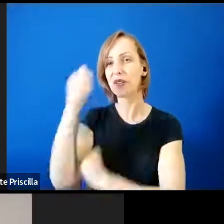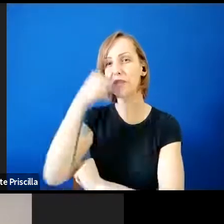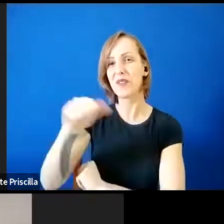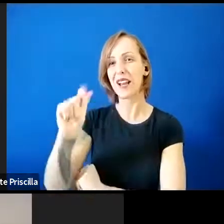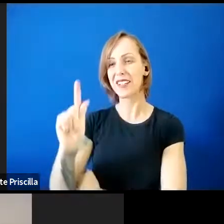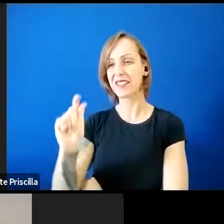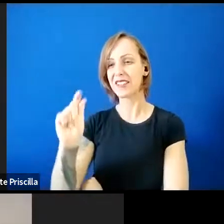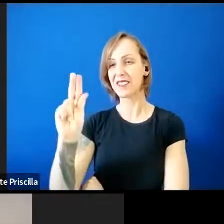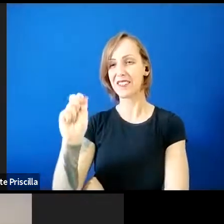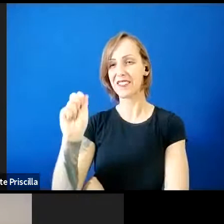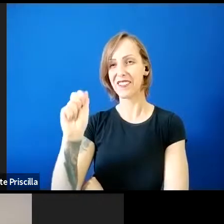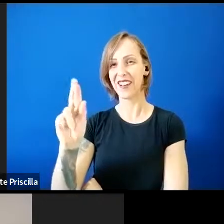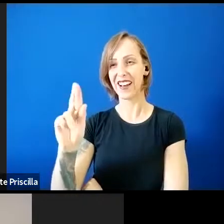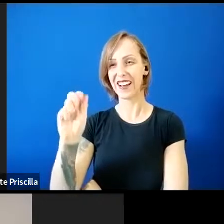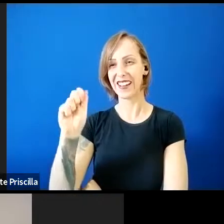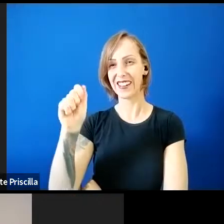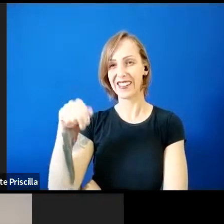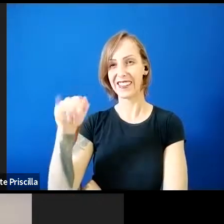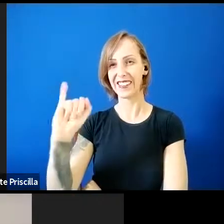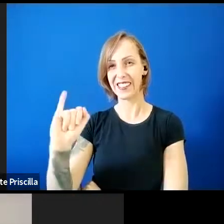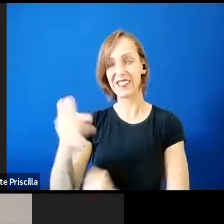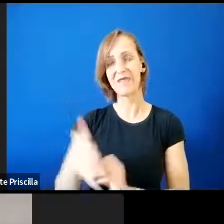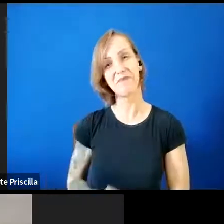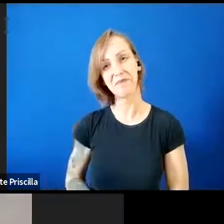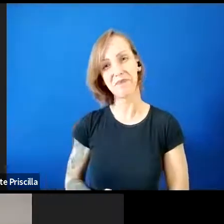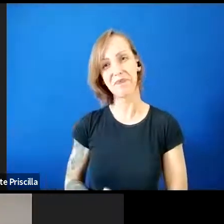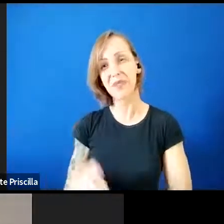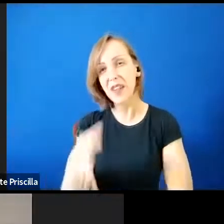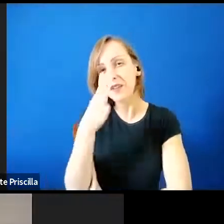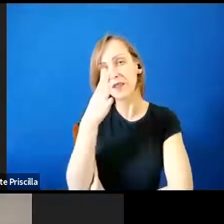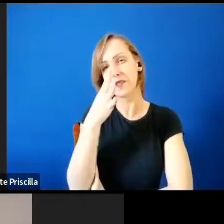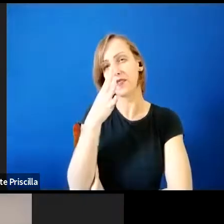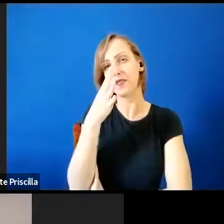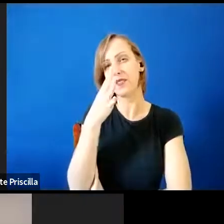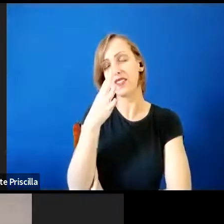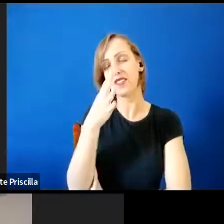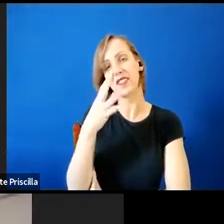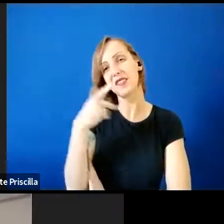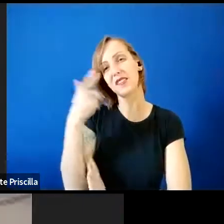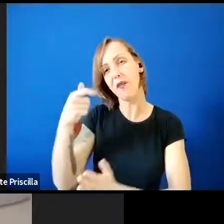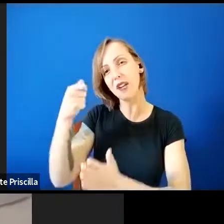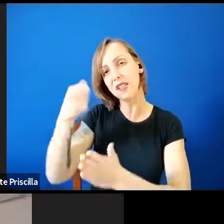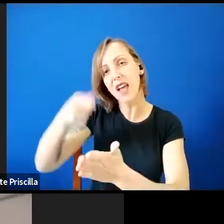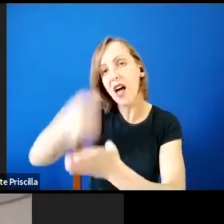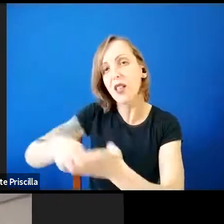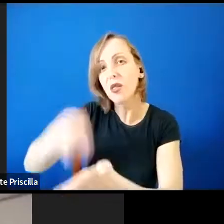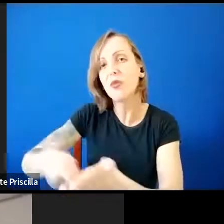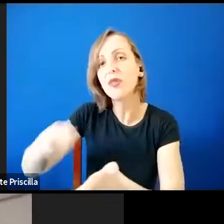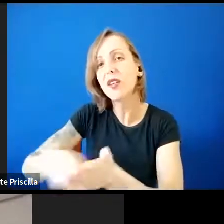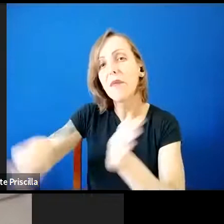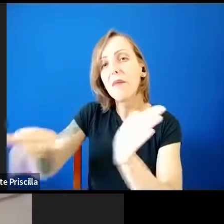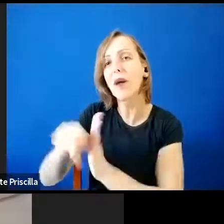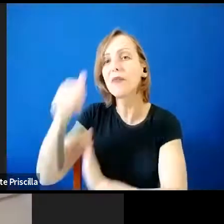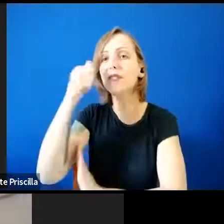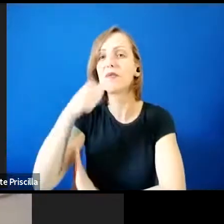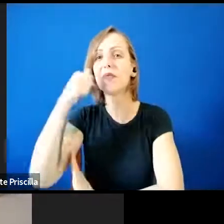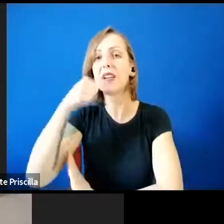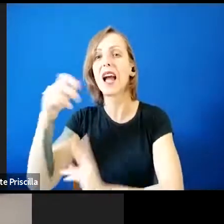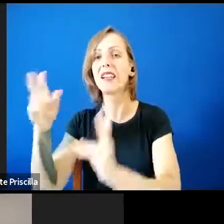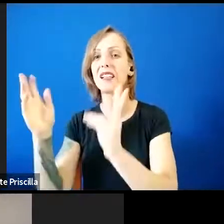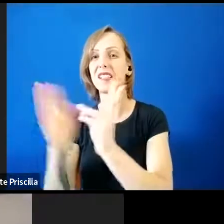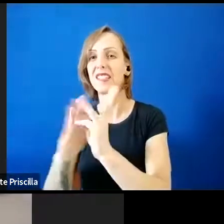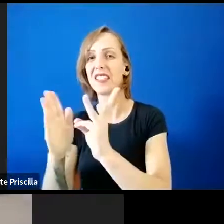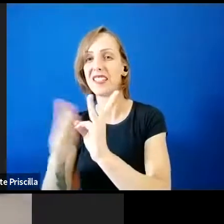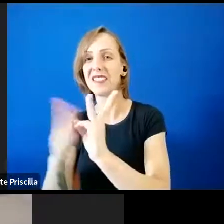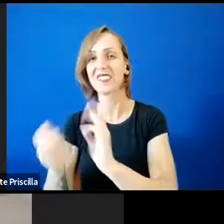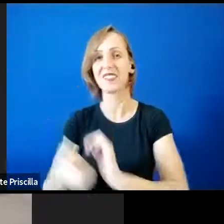nossa admiração profunda pela luta das mulheres indígenas. Como você sempre nos diz, né? Vocês, os